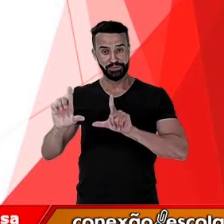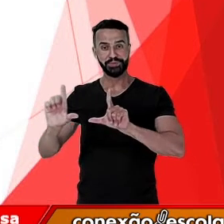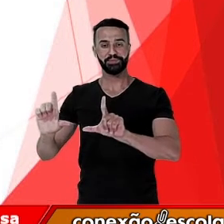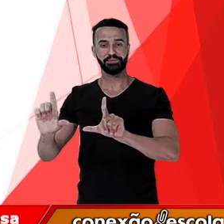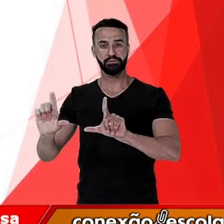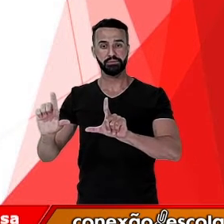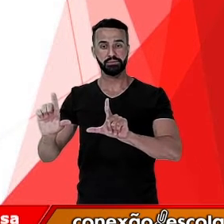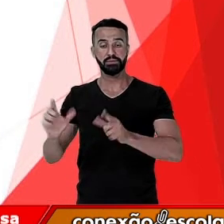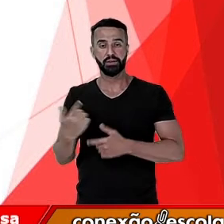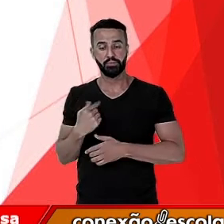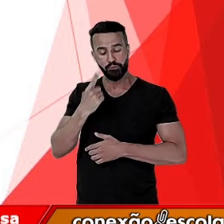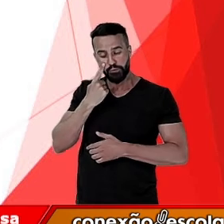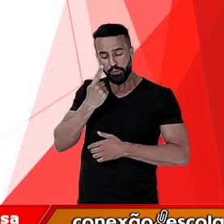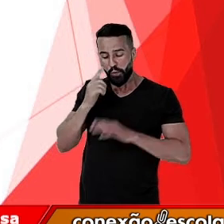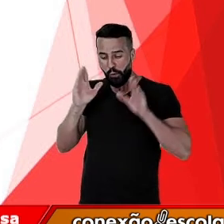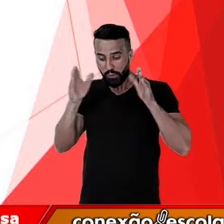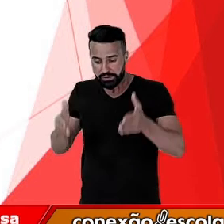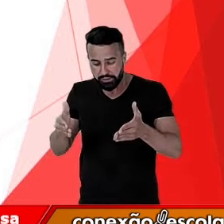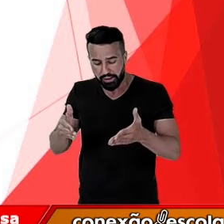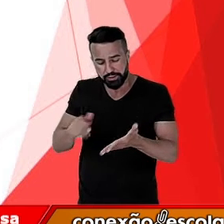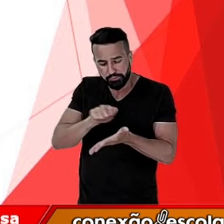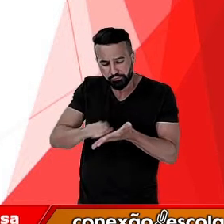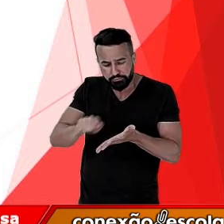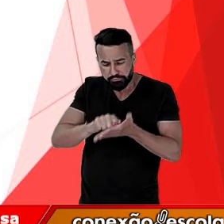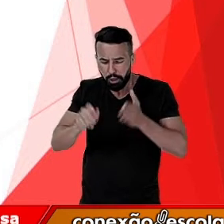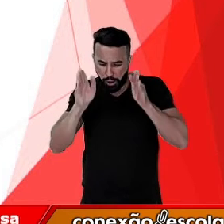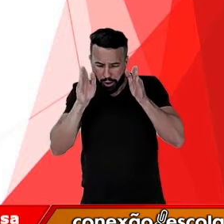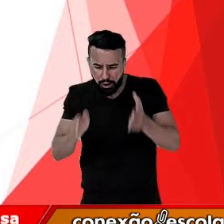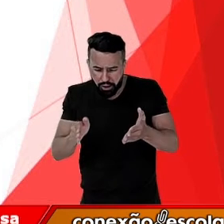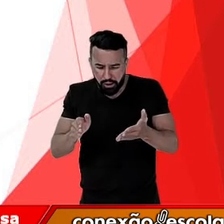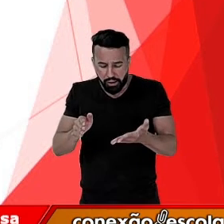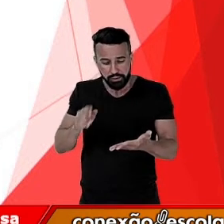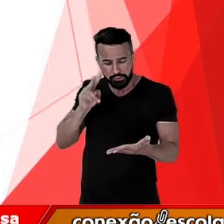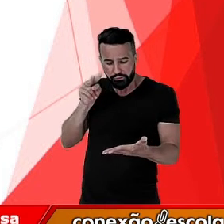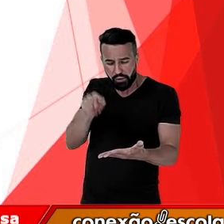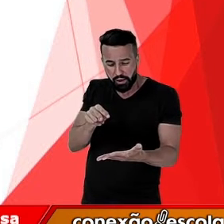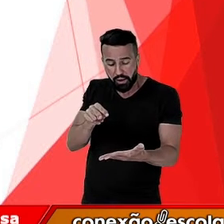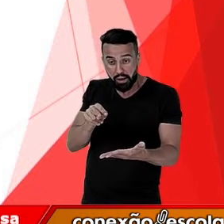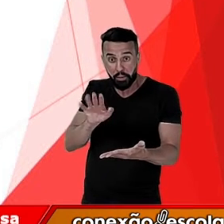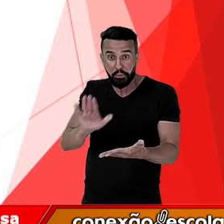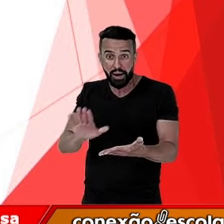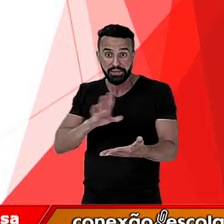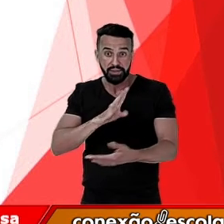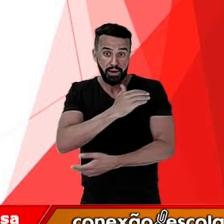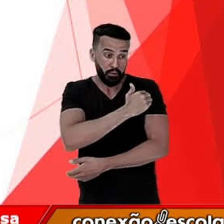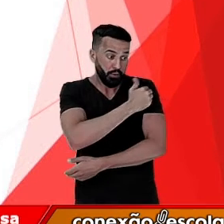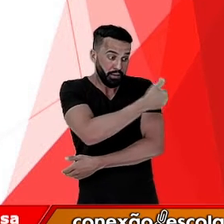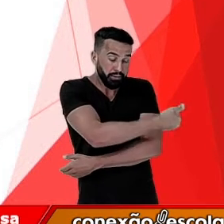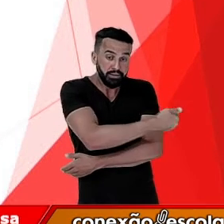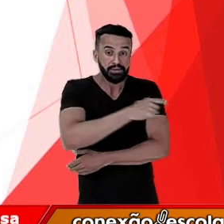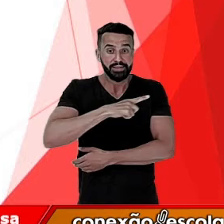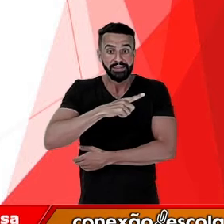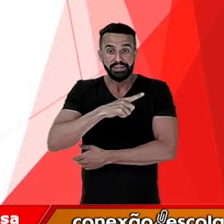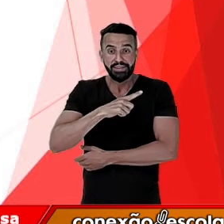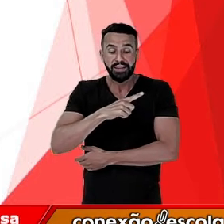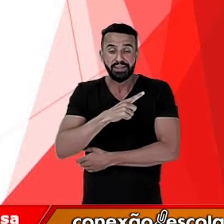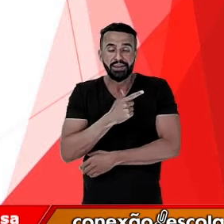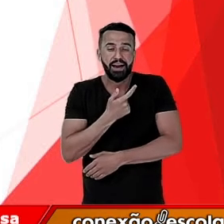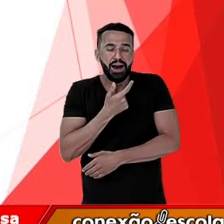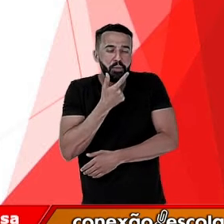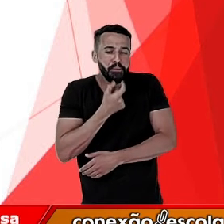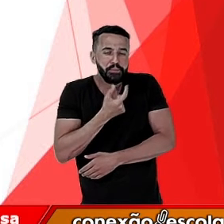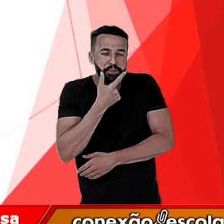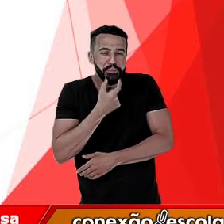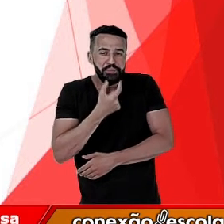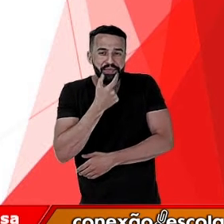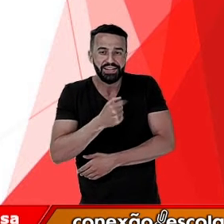que ele está concentrado, estudando, mas ao lado dele temos um outro rapazinho que está